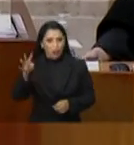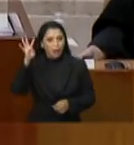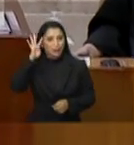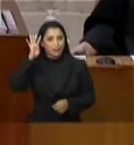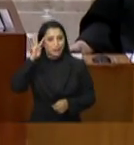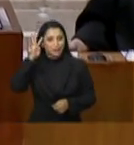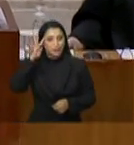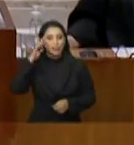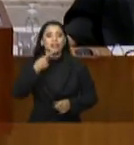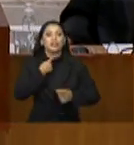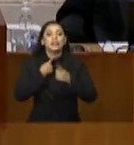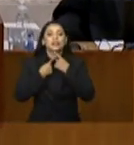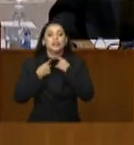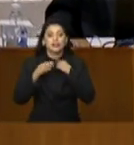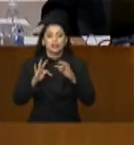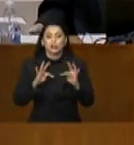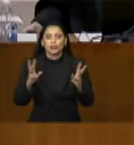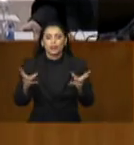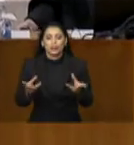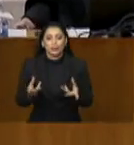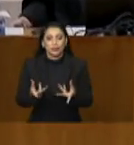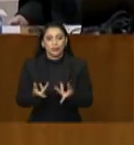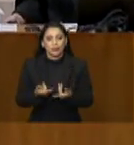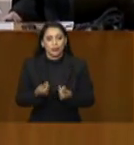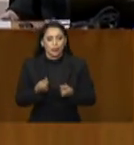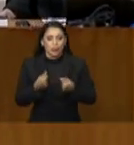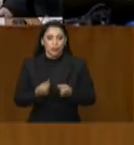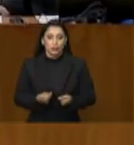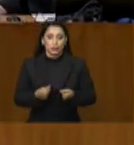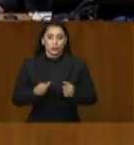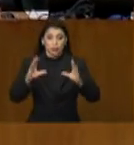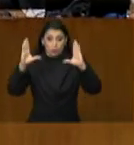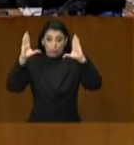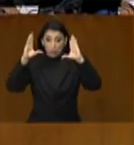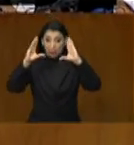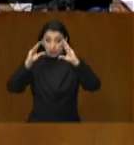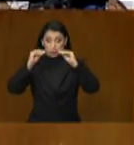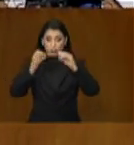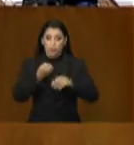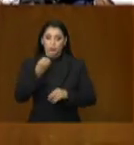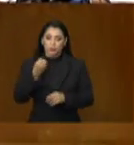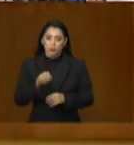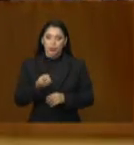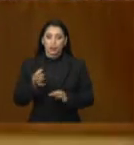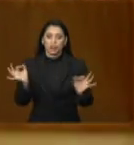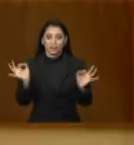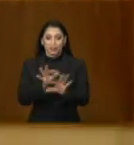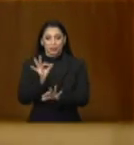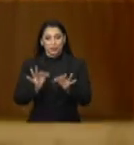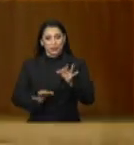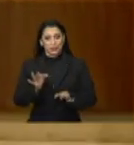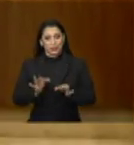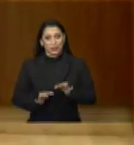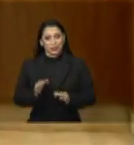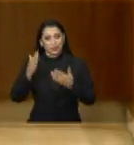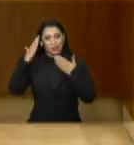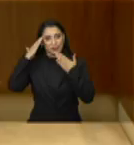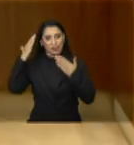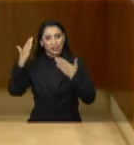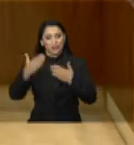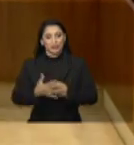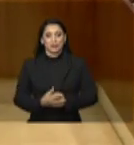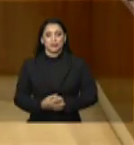Desejo a todos um excelente uma excelente noite declaro encerrada a sessão muito obrigada